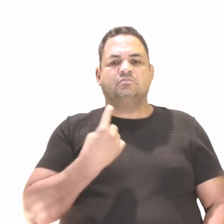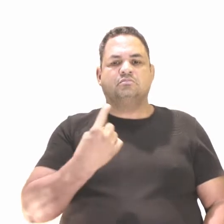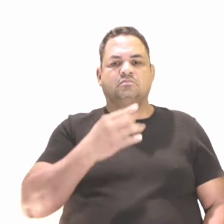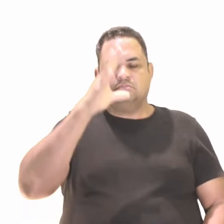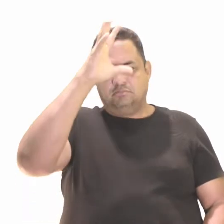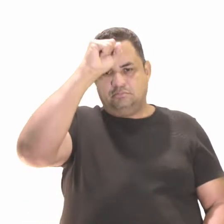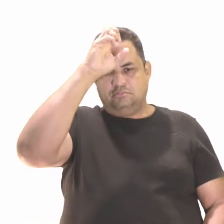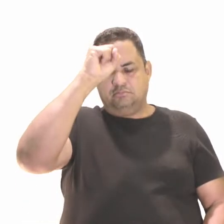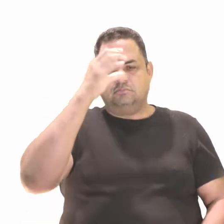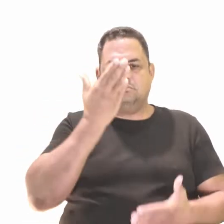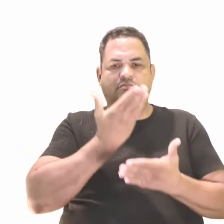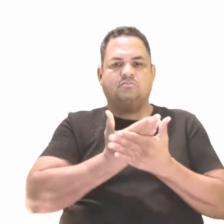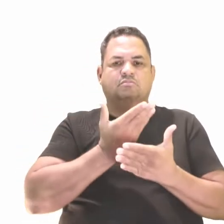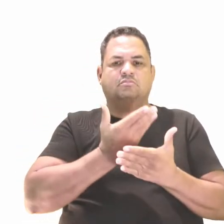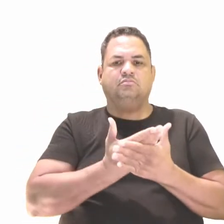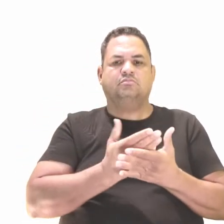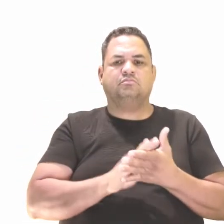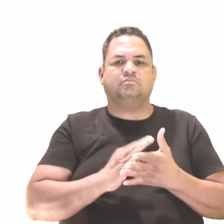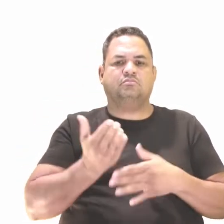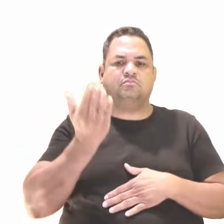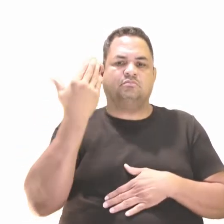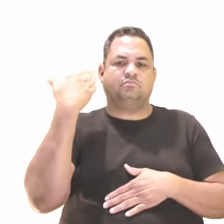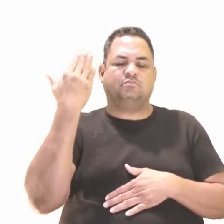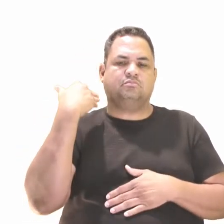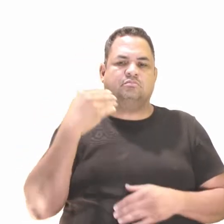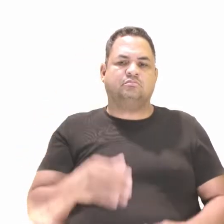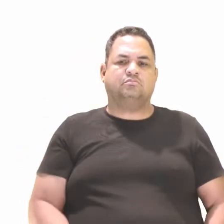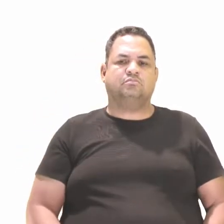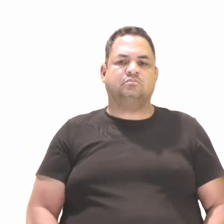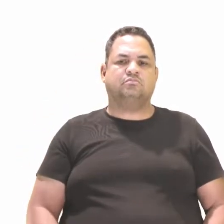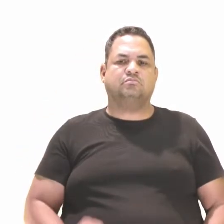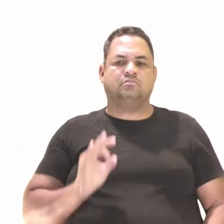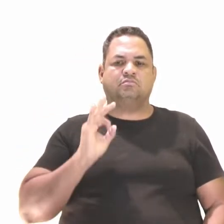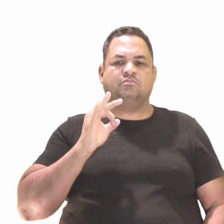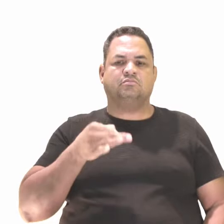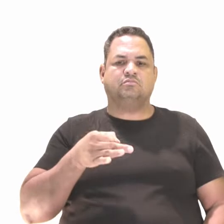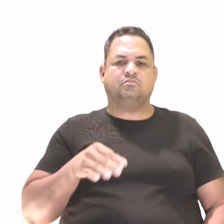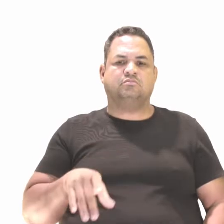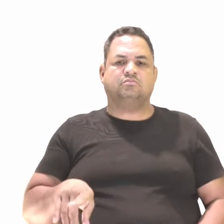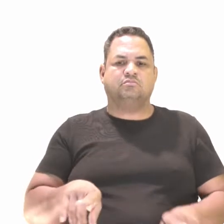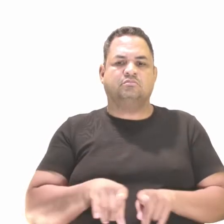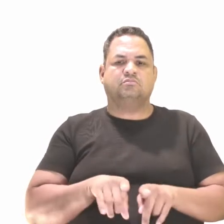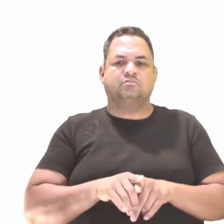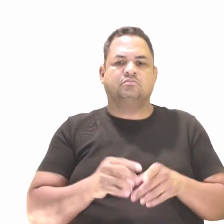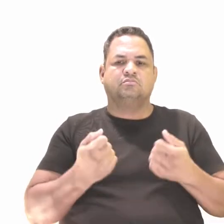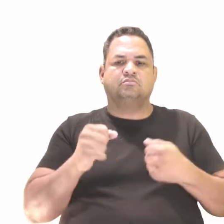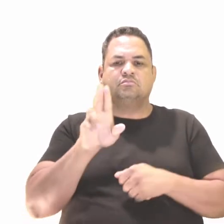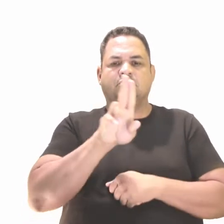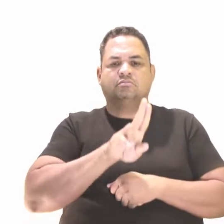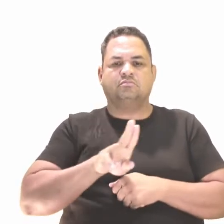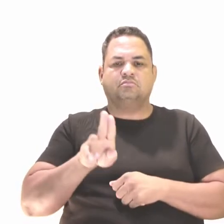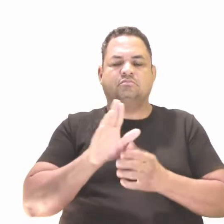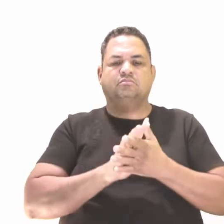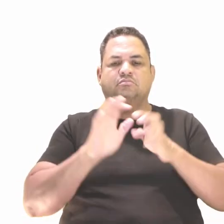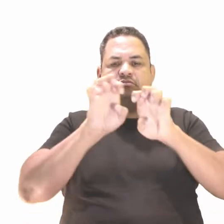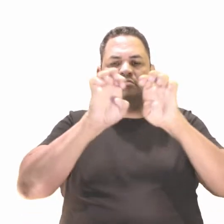na nossa aula passada, certo? Então, a gente também pode usar essa estrutura de movies. Daí